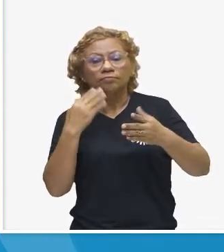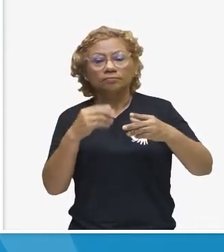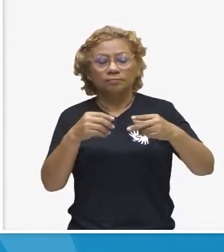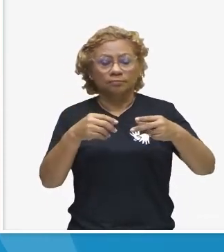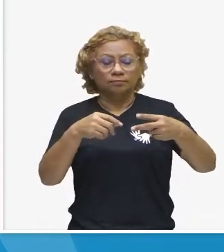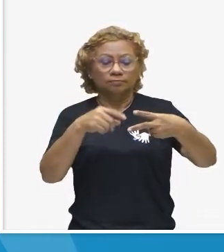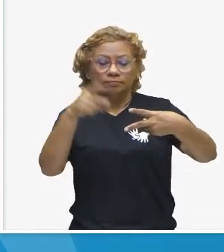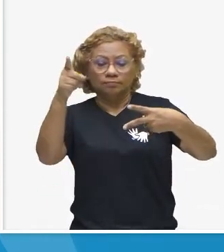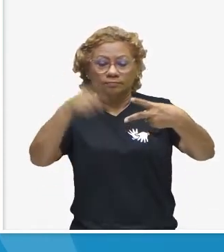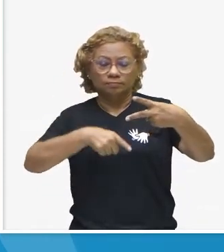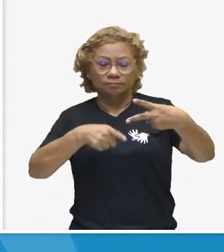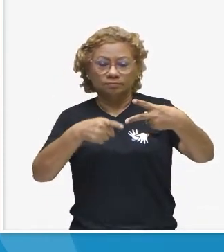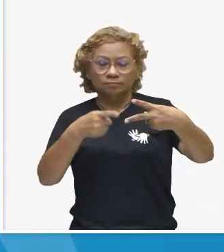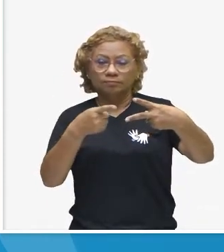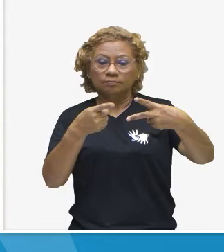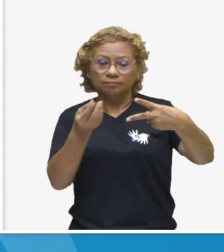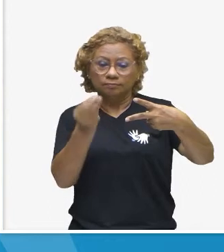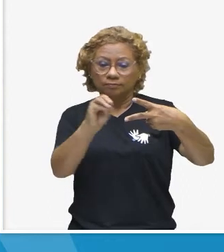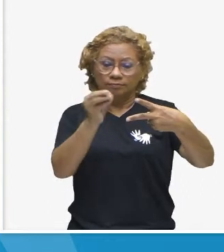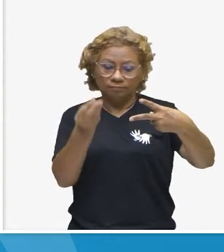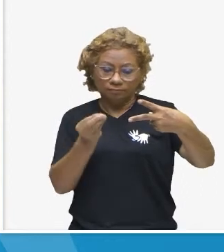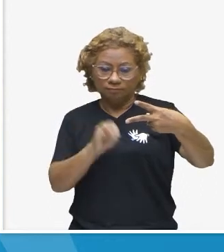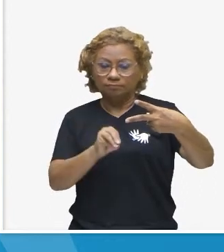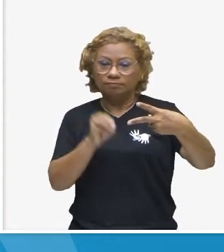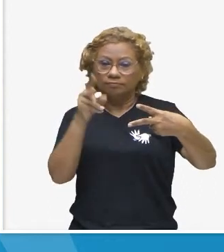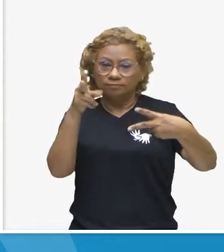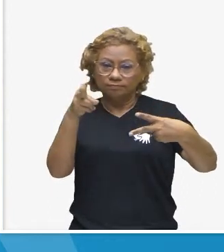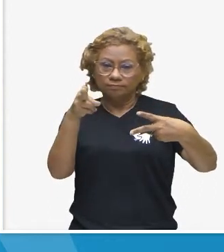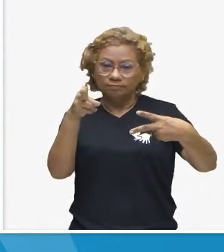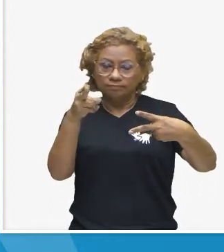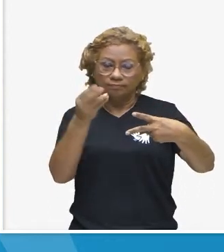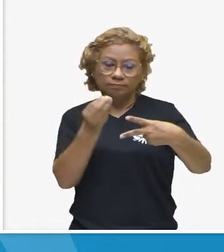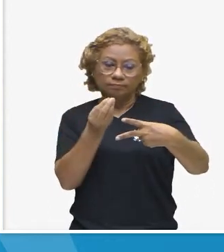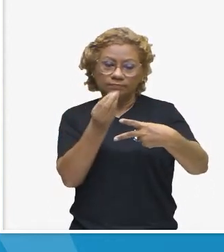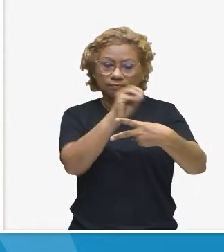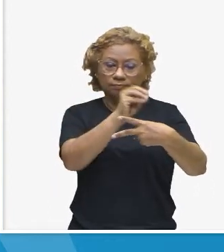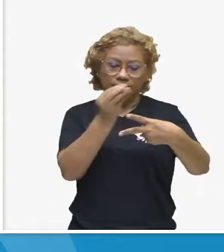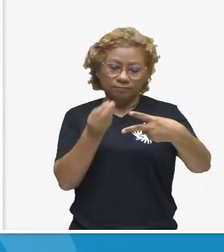também está em cima. Se um está embaixo, o outro também está embaixo.